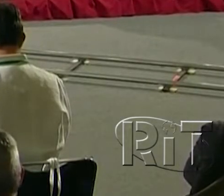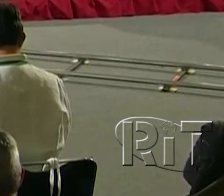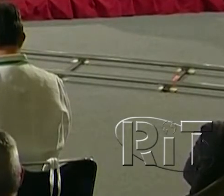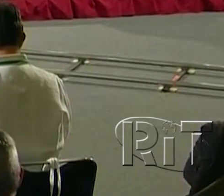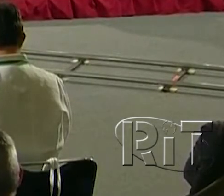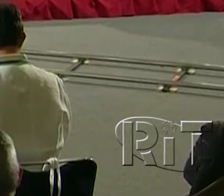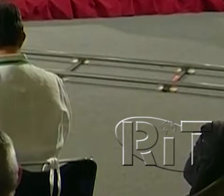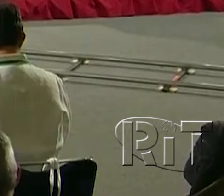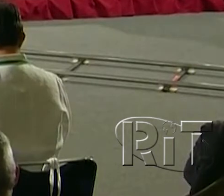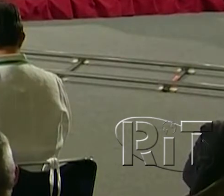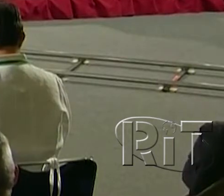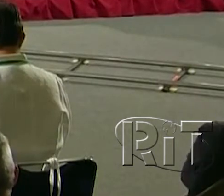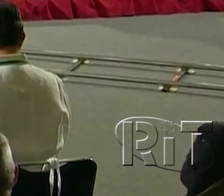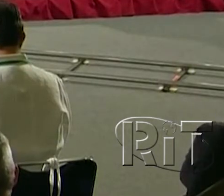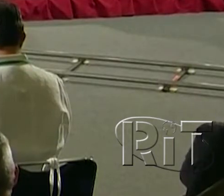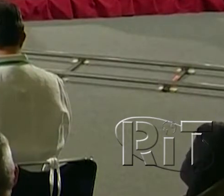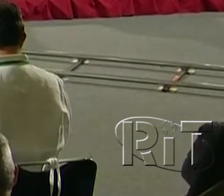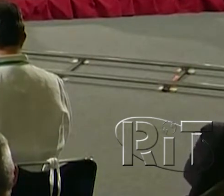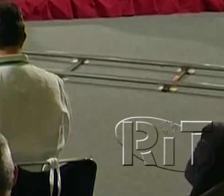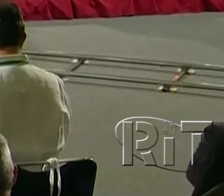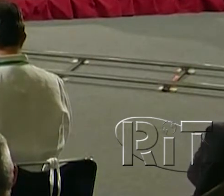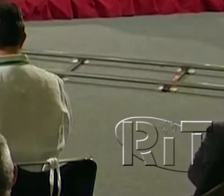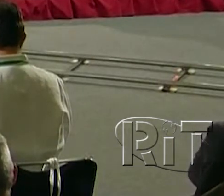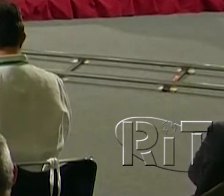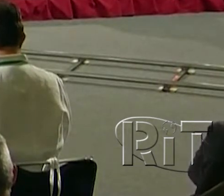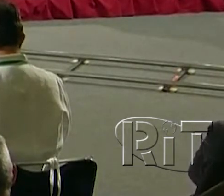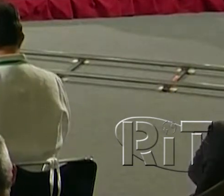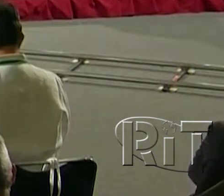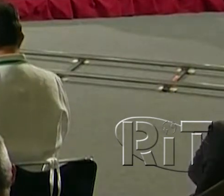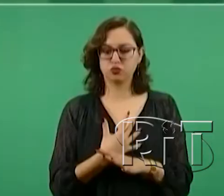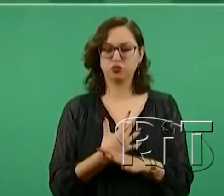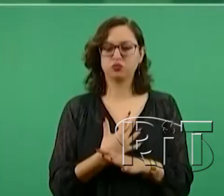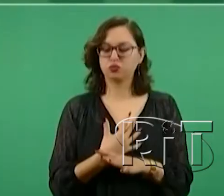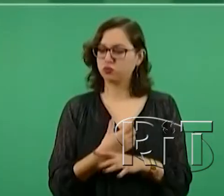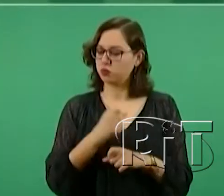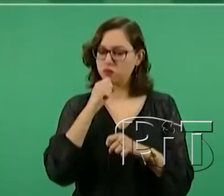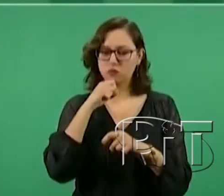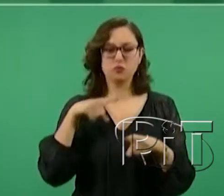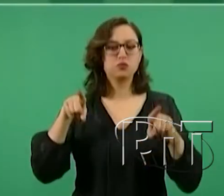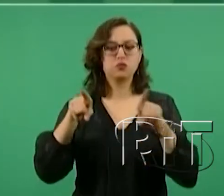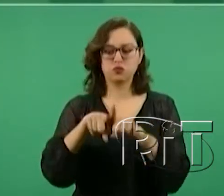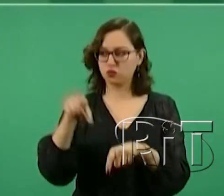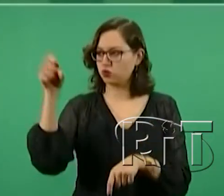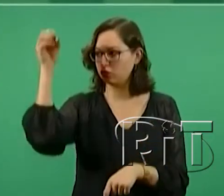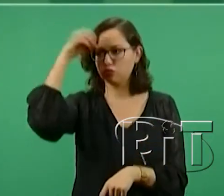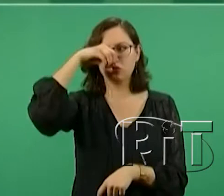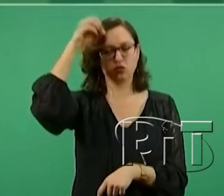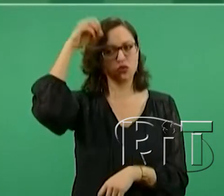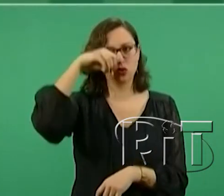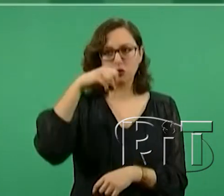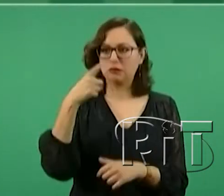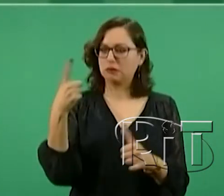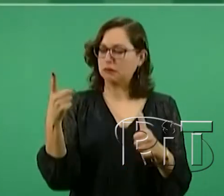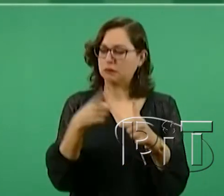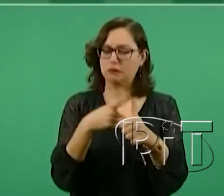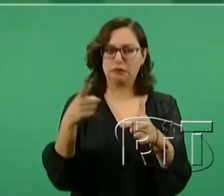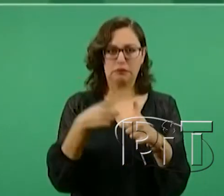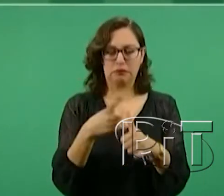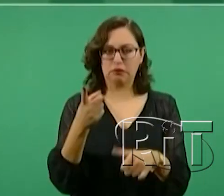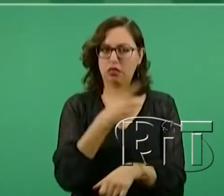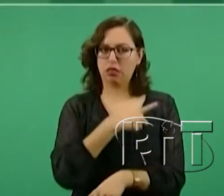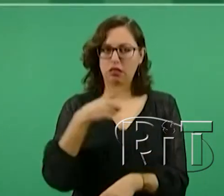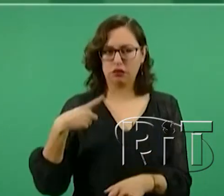solidarizou com as vítimas e prometeu punição aos responsáveis pelo acidente haverá uma investigação